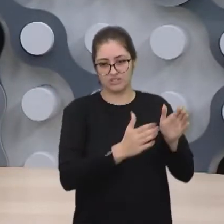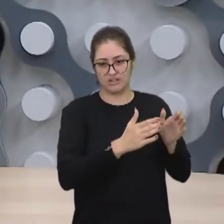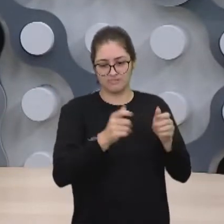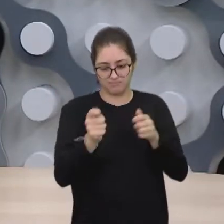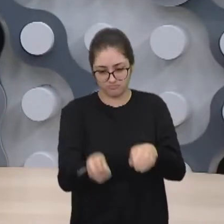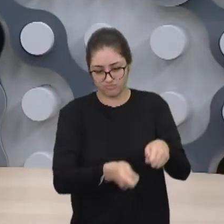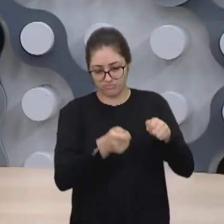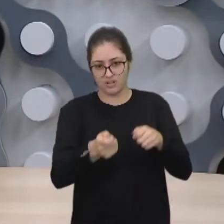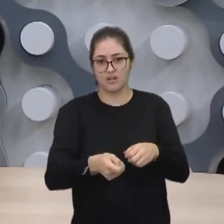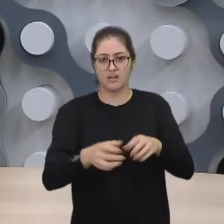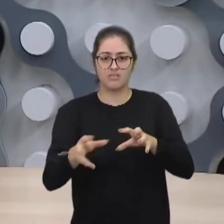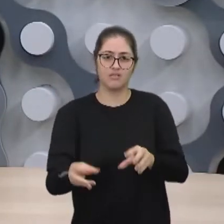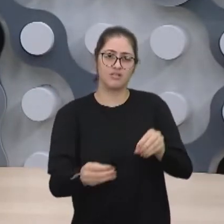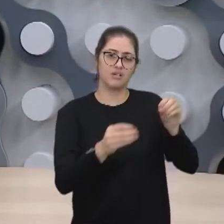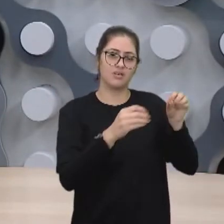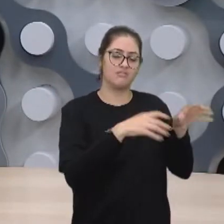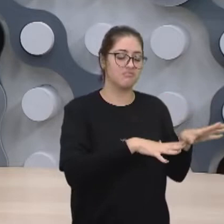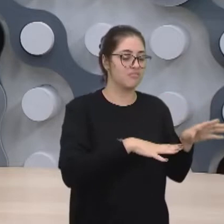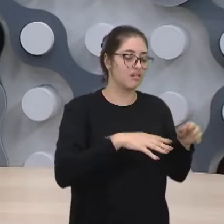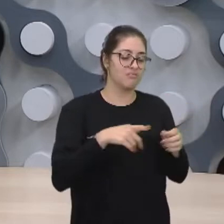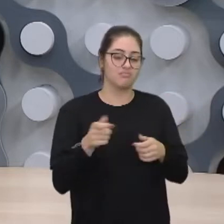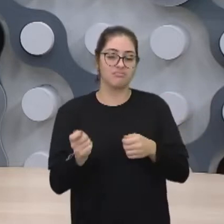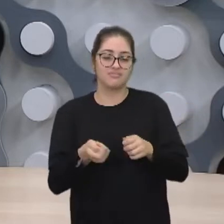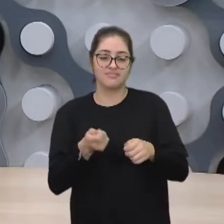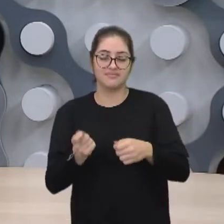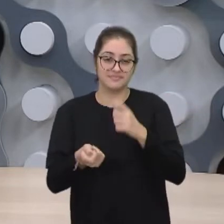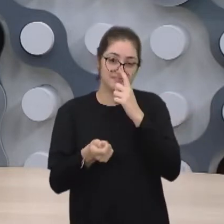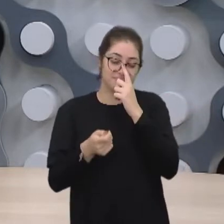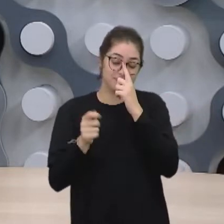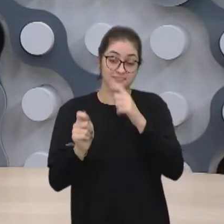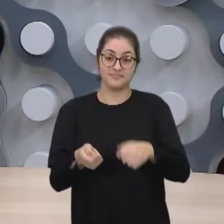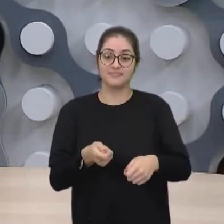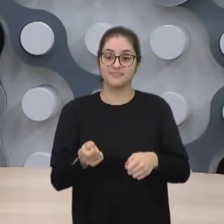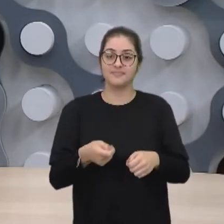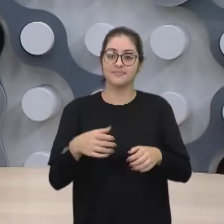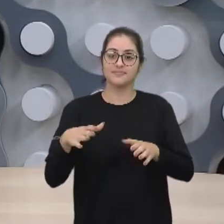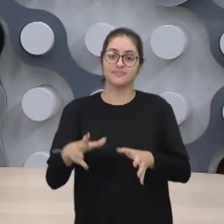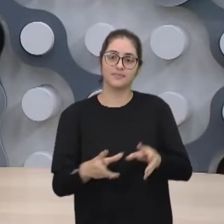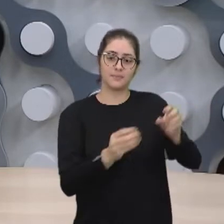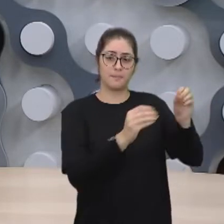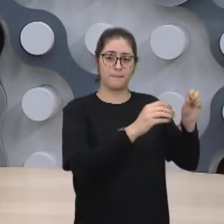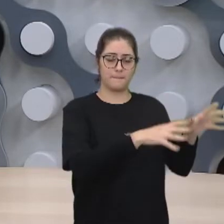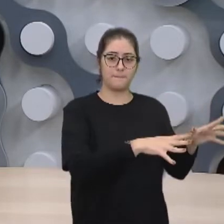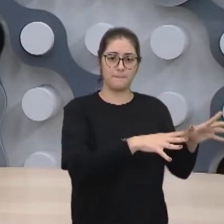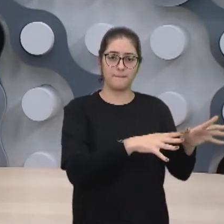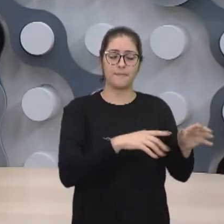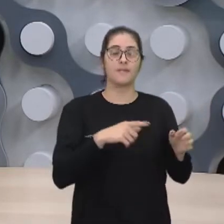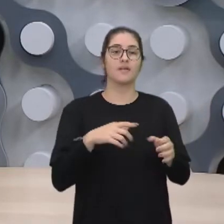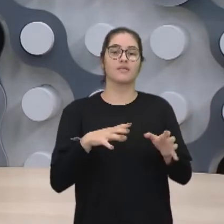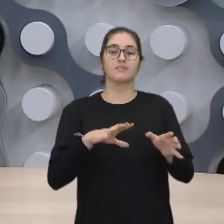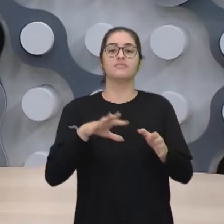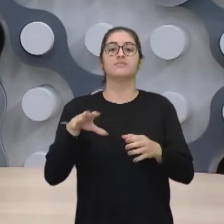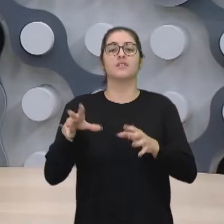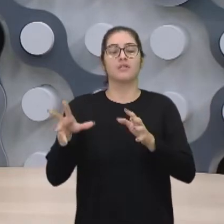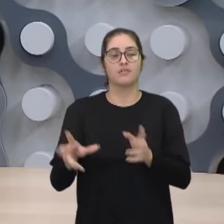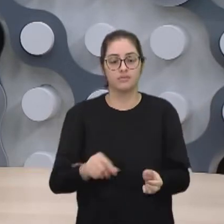terras eles acabam concentrando em uma região. E, logicamente, né, você vai